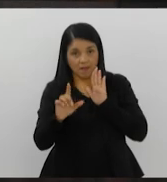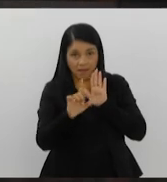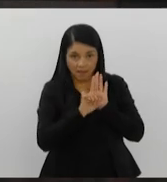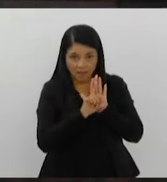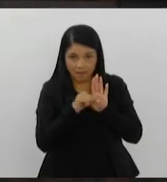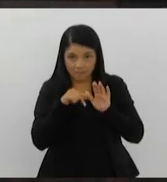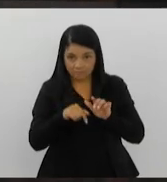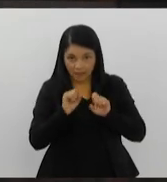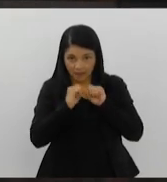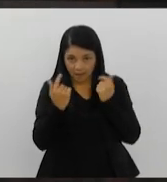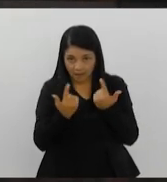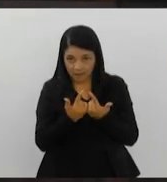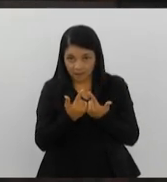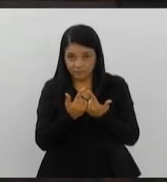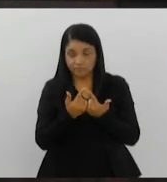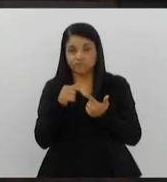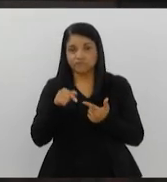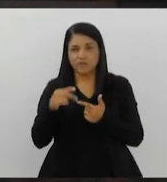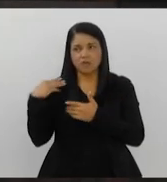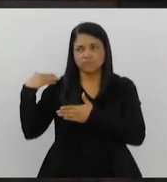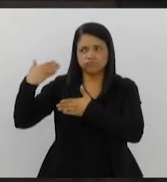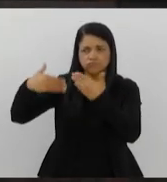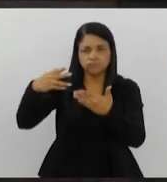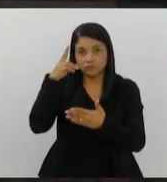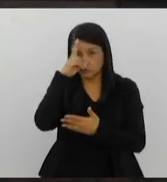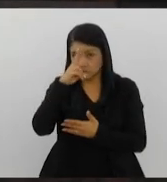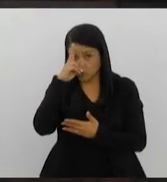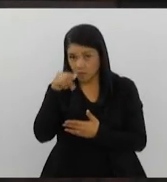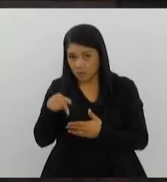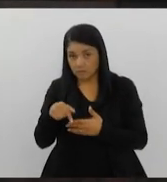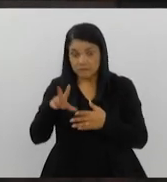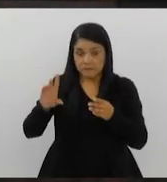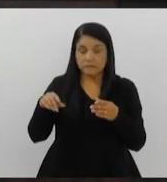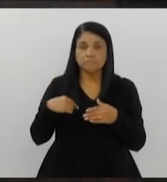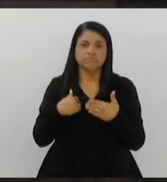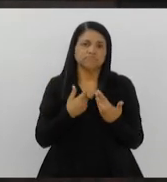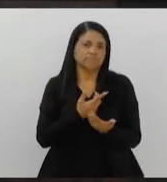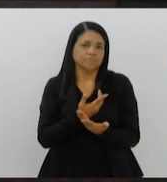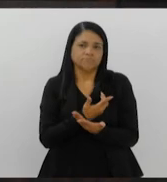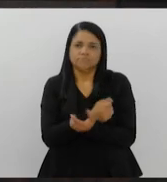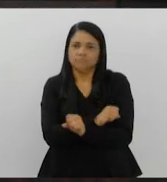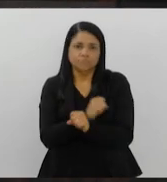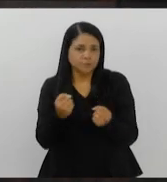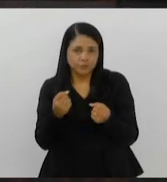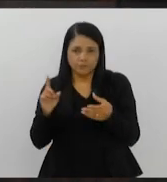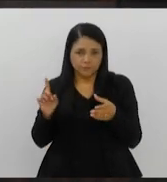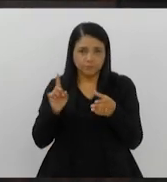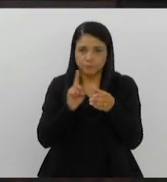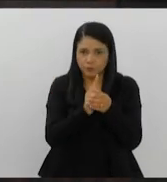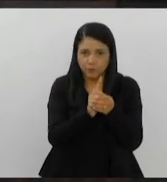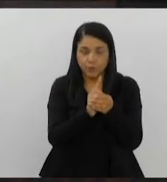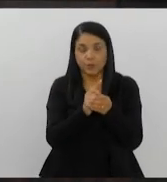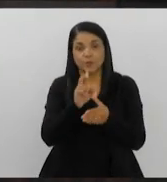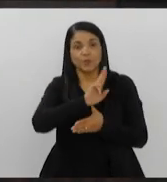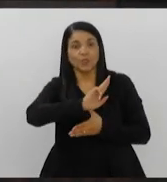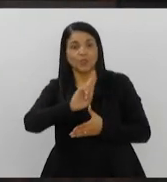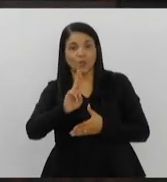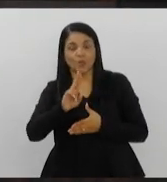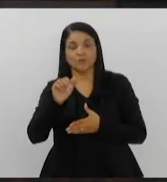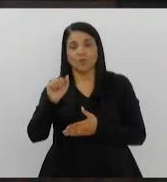completaria no tempo e na luz da sua história se não incluísse o nome do Dr Afonso Henrique